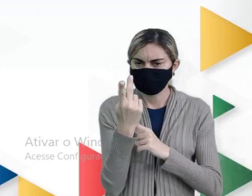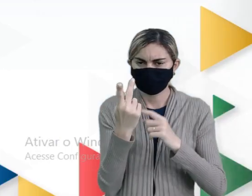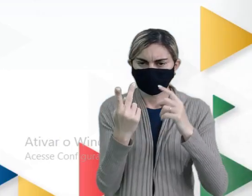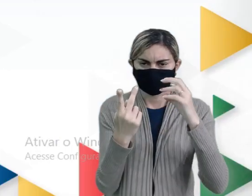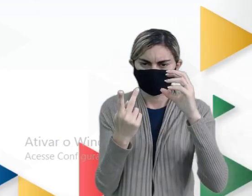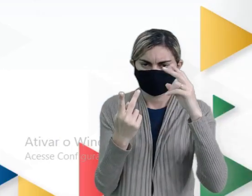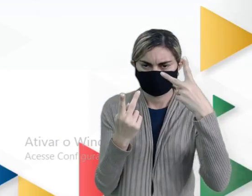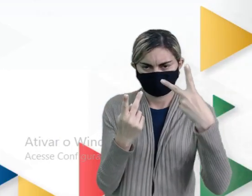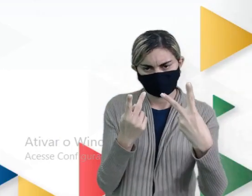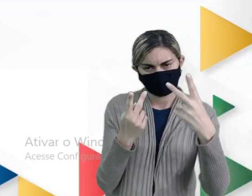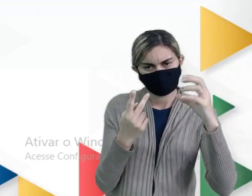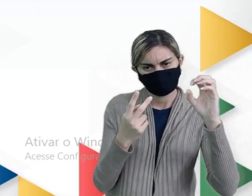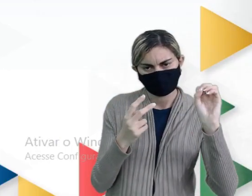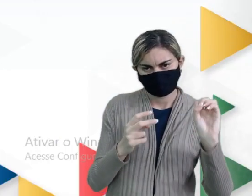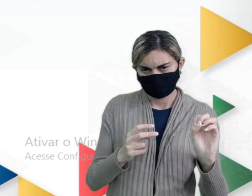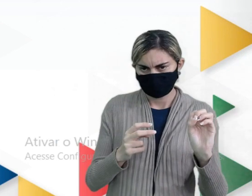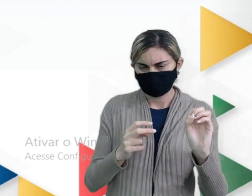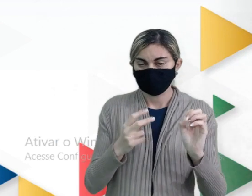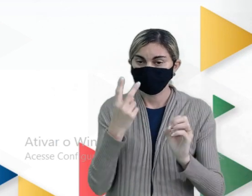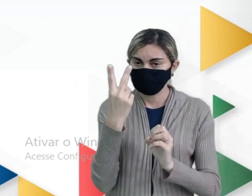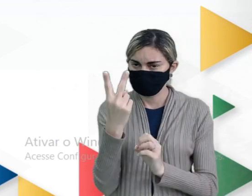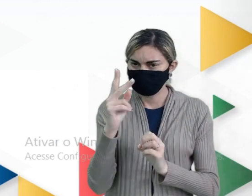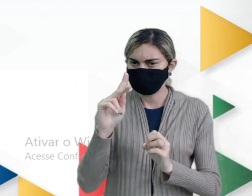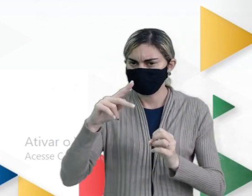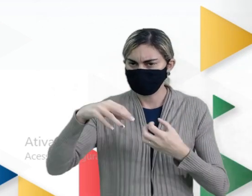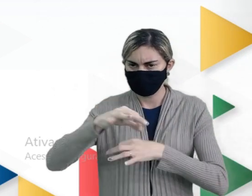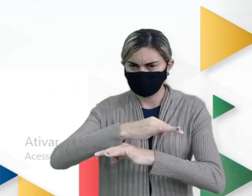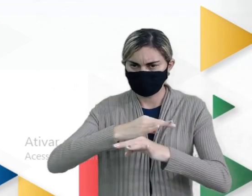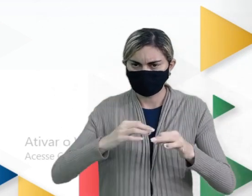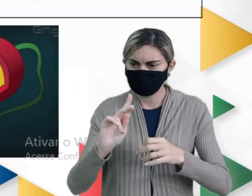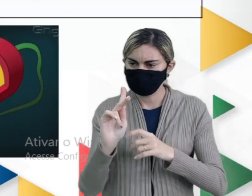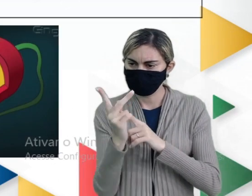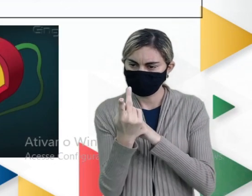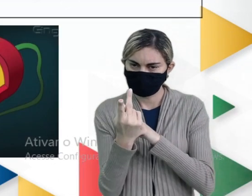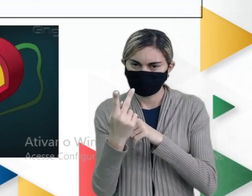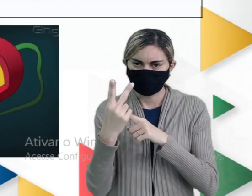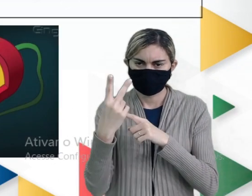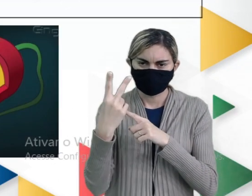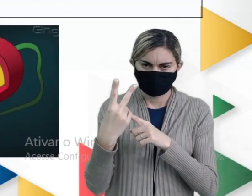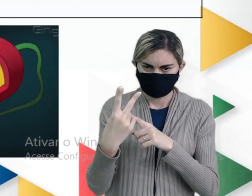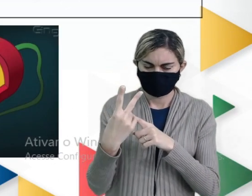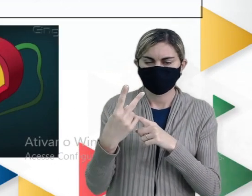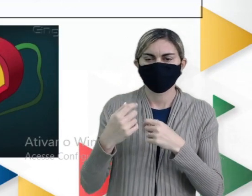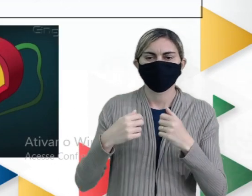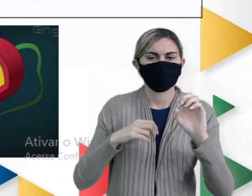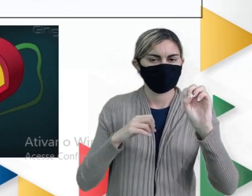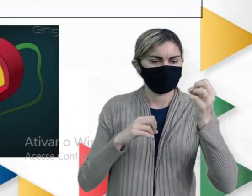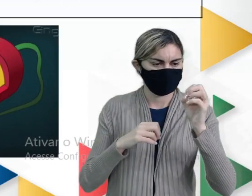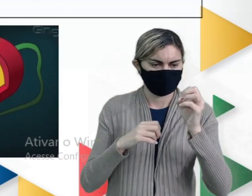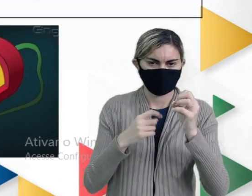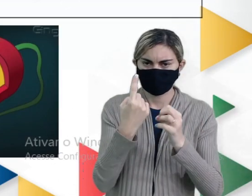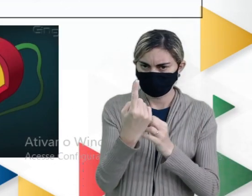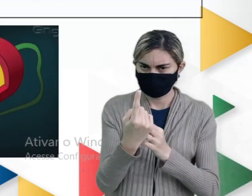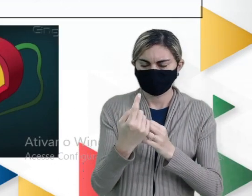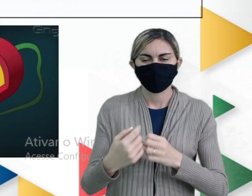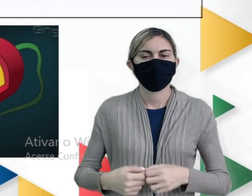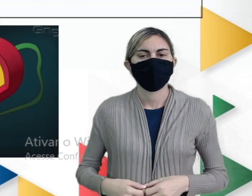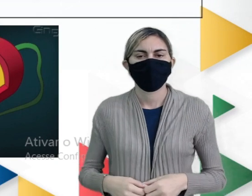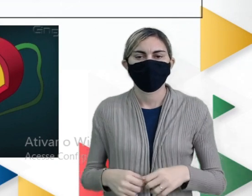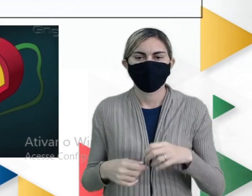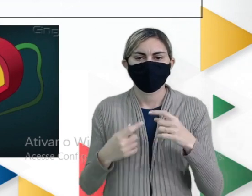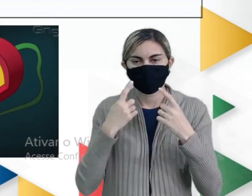H2O, onde a gente tem duas moléculas de hidrogênio e uma molécula de oxigênio. A organização